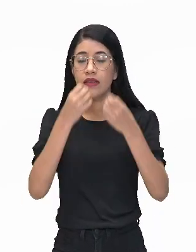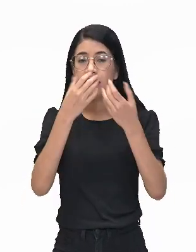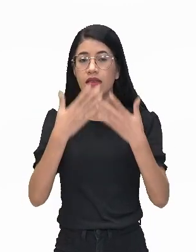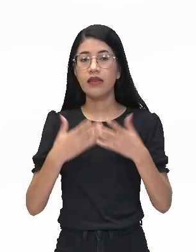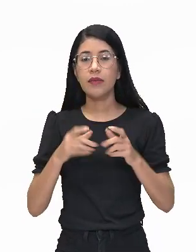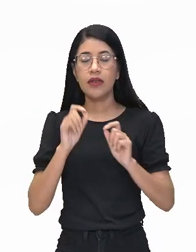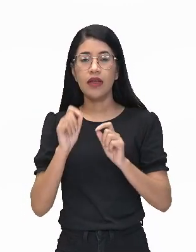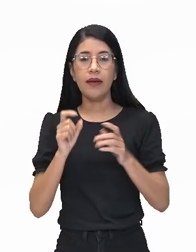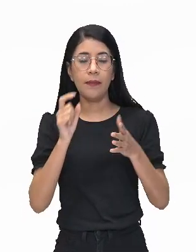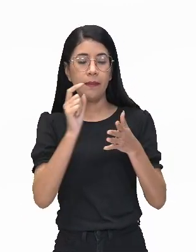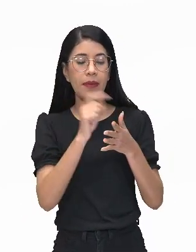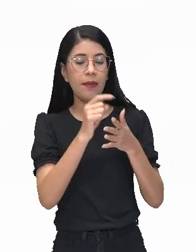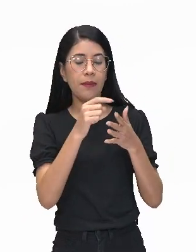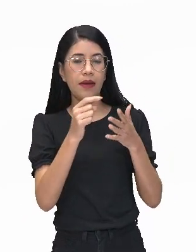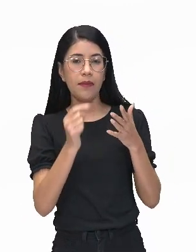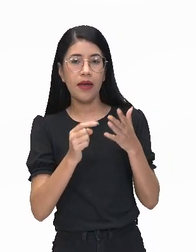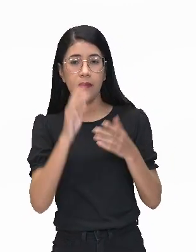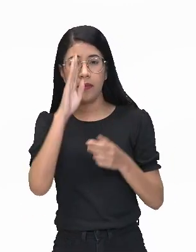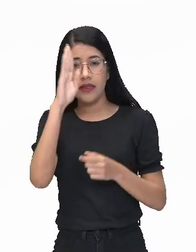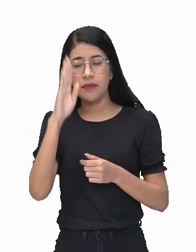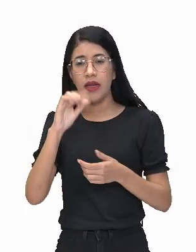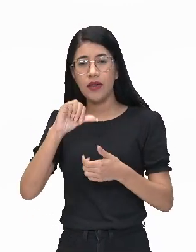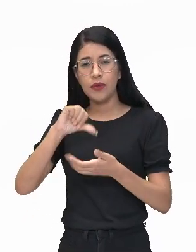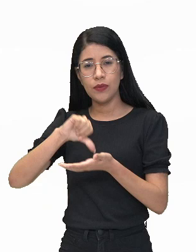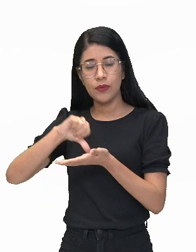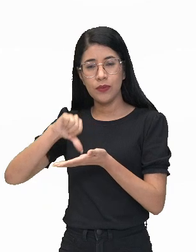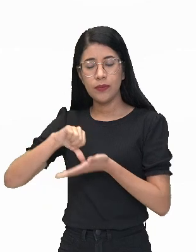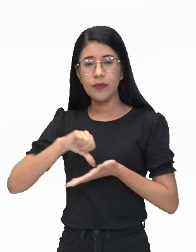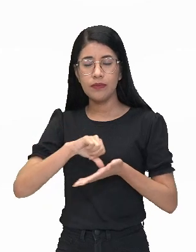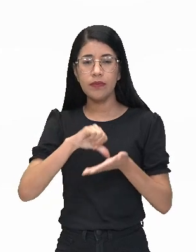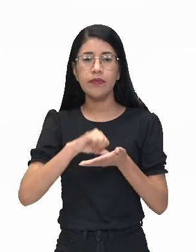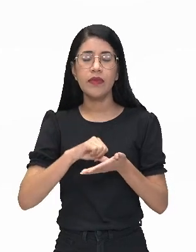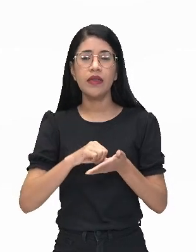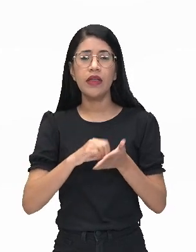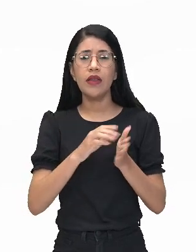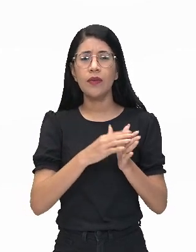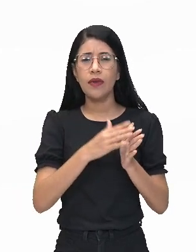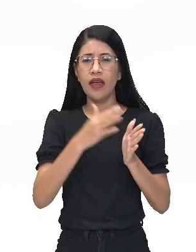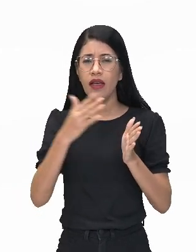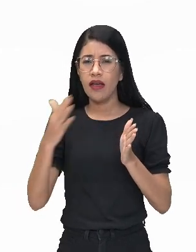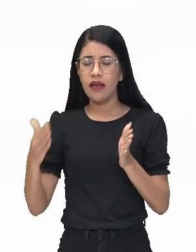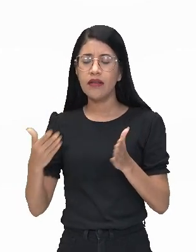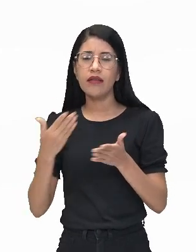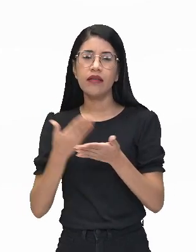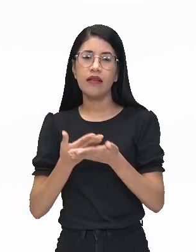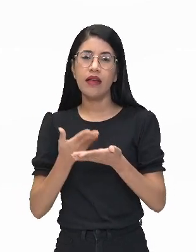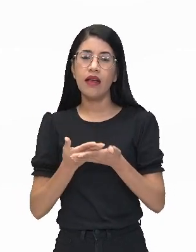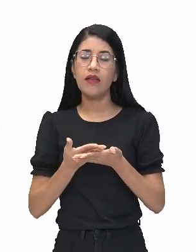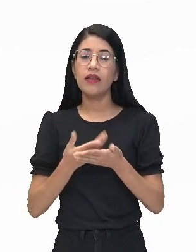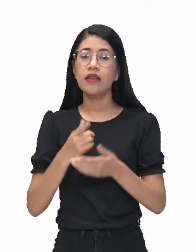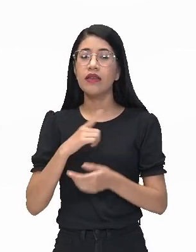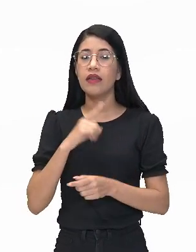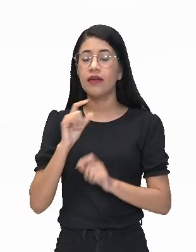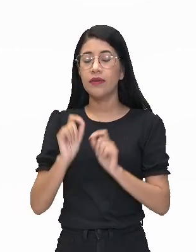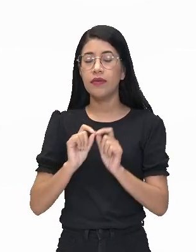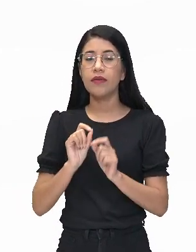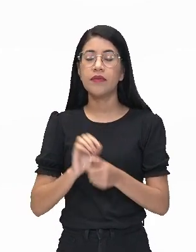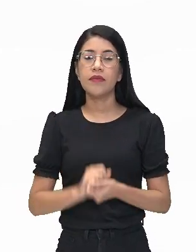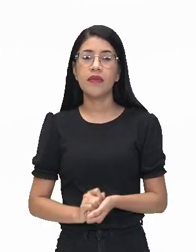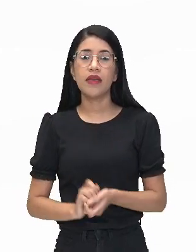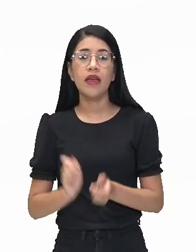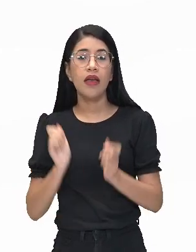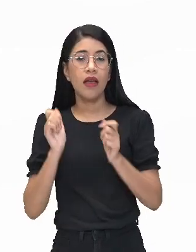principais elementos de um mapa, não é isso? Nós vimos lá durante as aulas que nós temos que para que